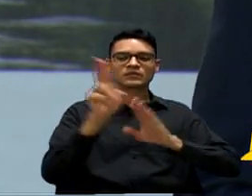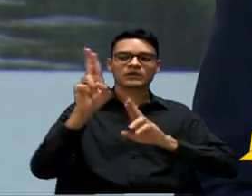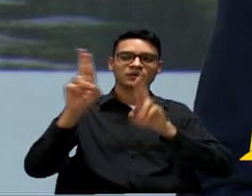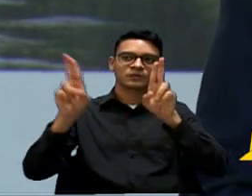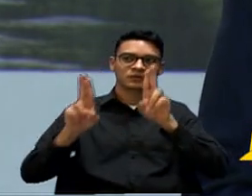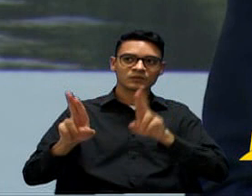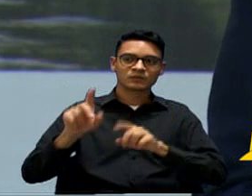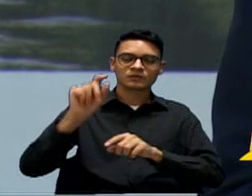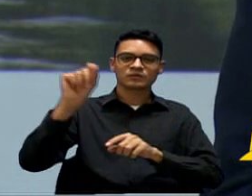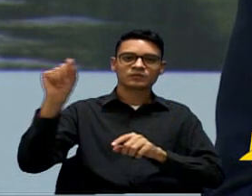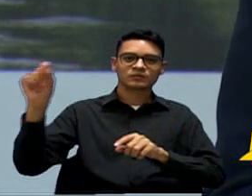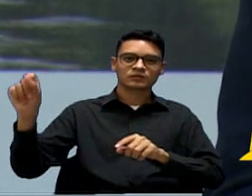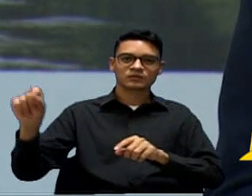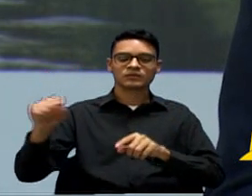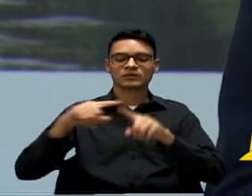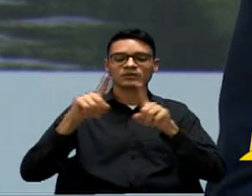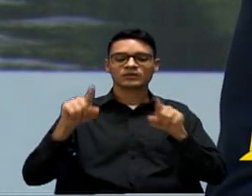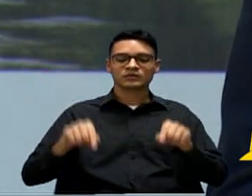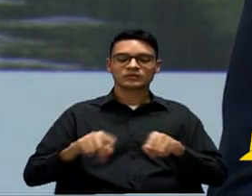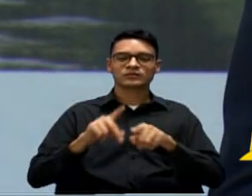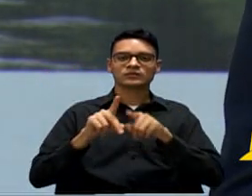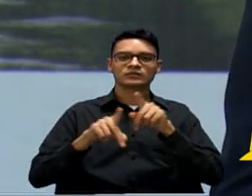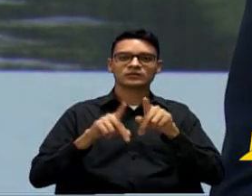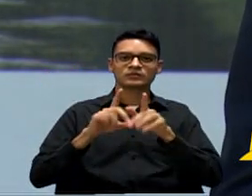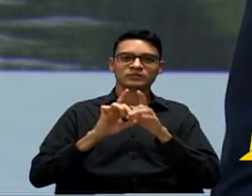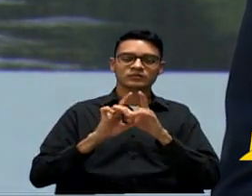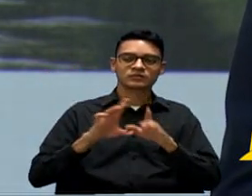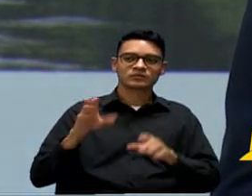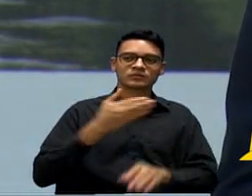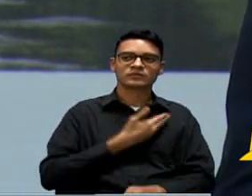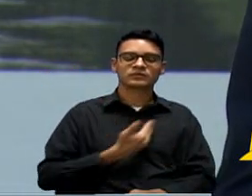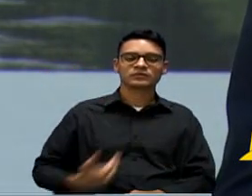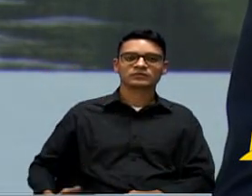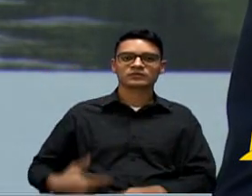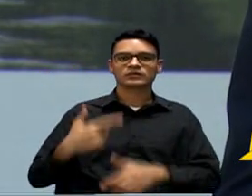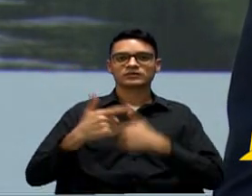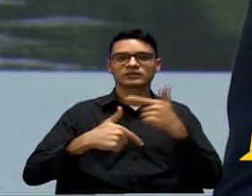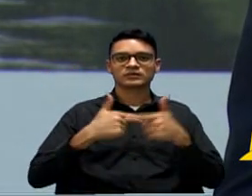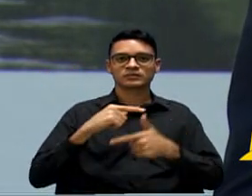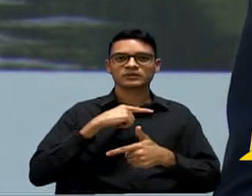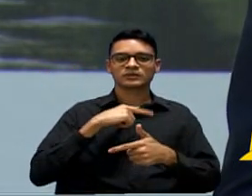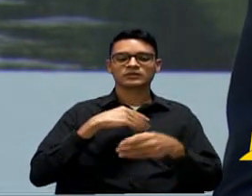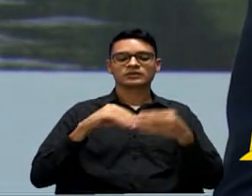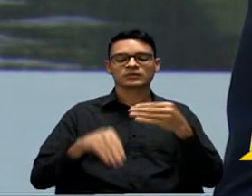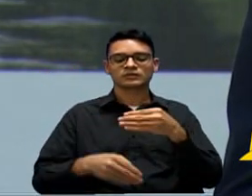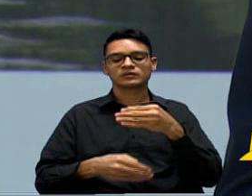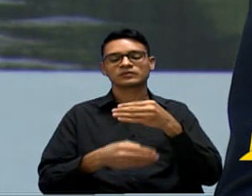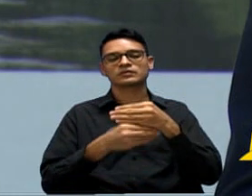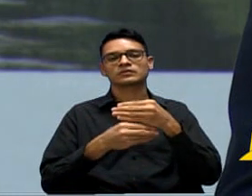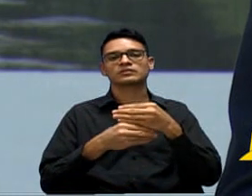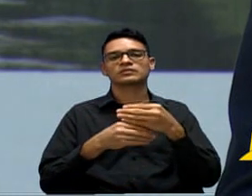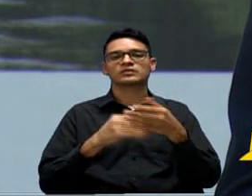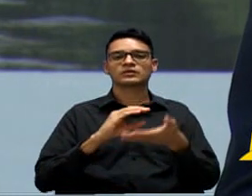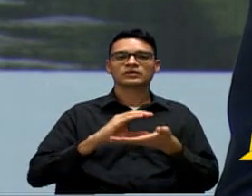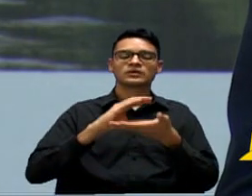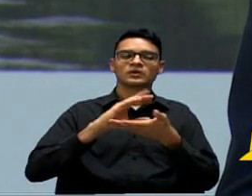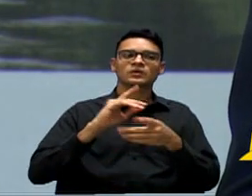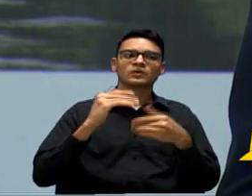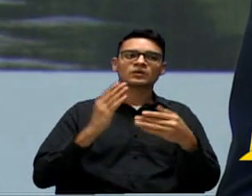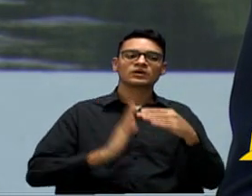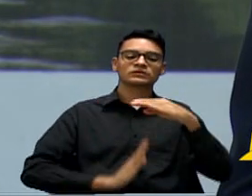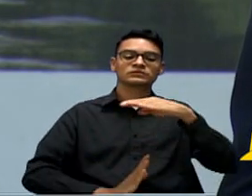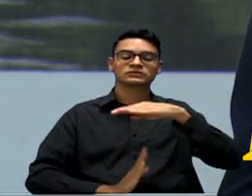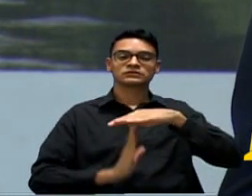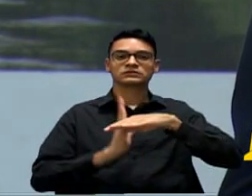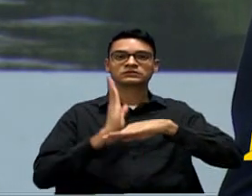nomeações dos servidores públicos, etc., que possuem subsídio ou remuneração do cargo acima do